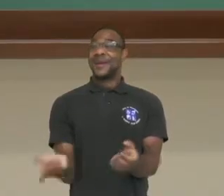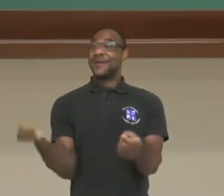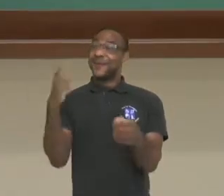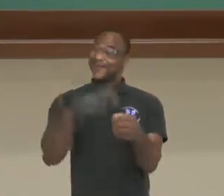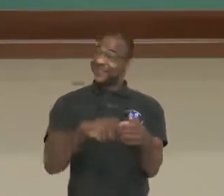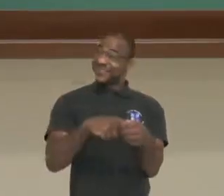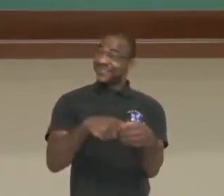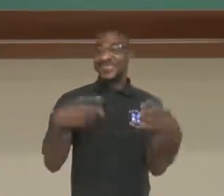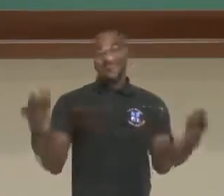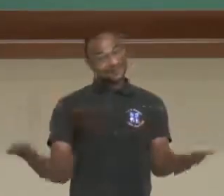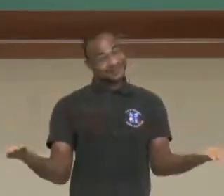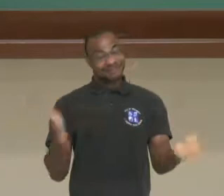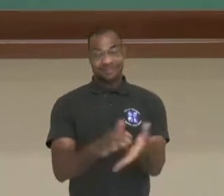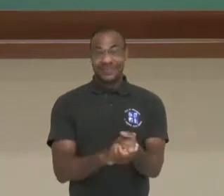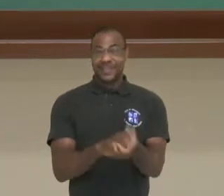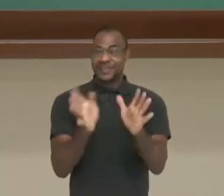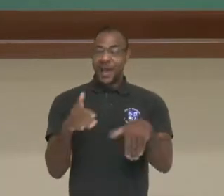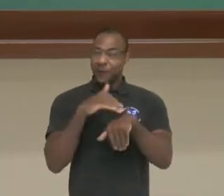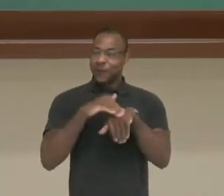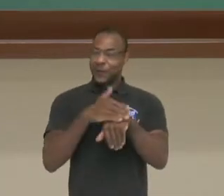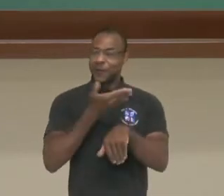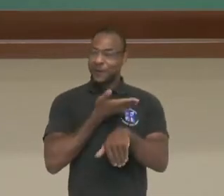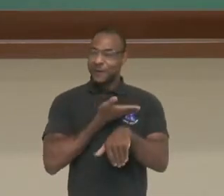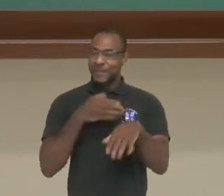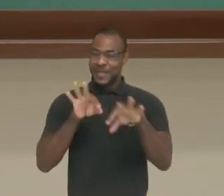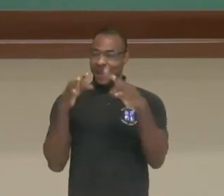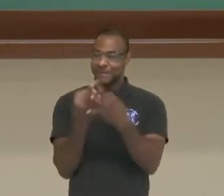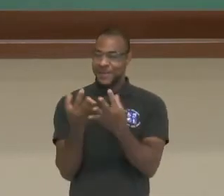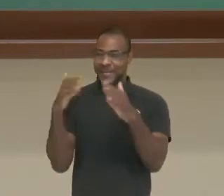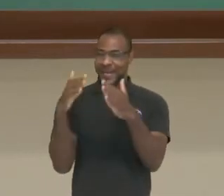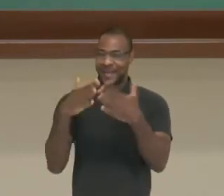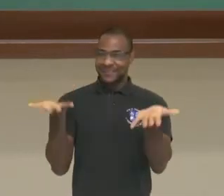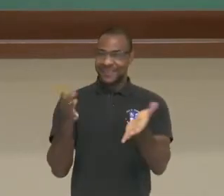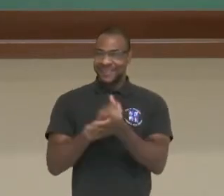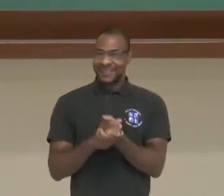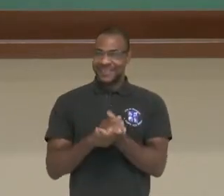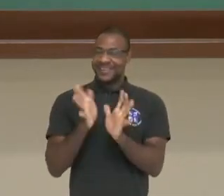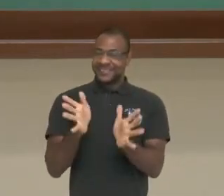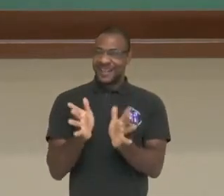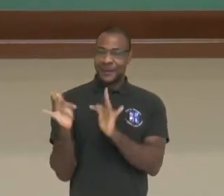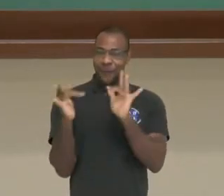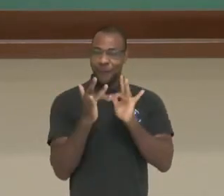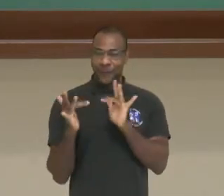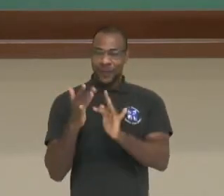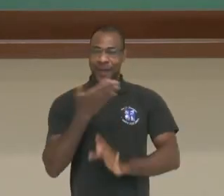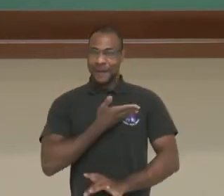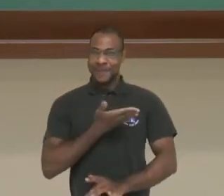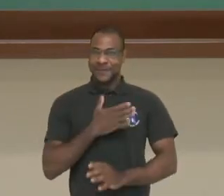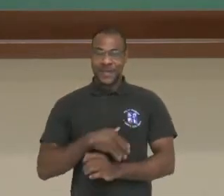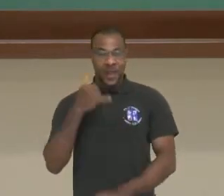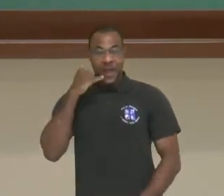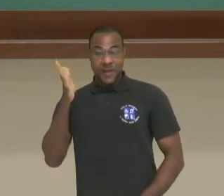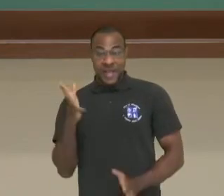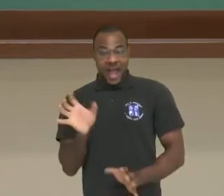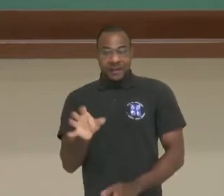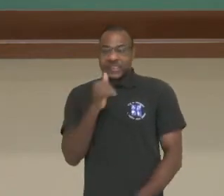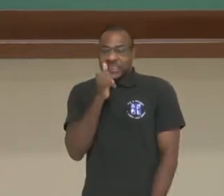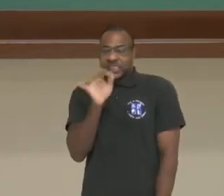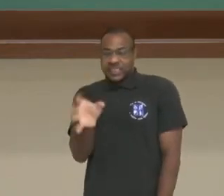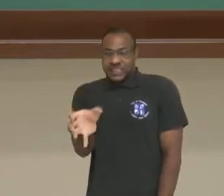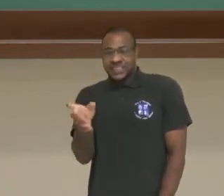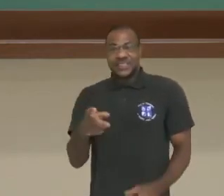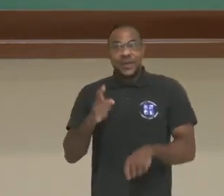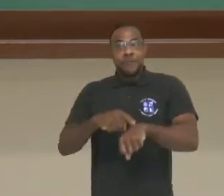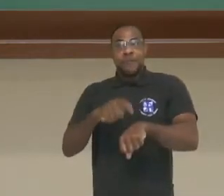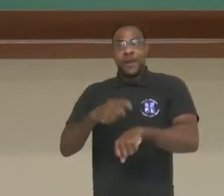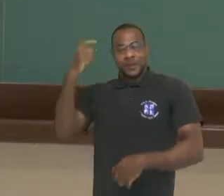Voltei. E aí? Conversaram bastante aí em casa? Chegou a entrar em contato com um colega? E aí, você já levou choquinho na hora do